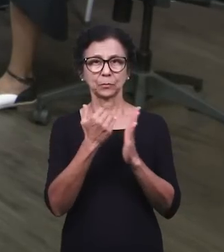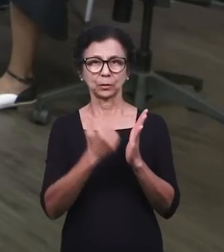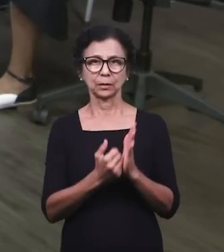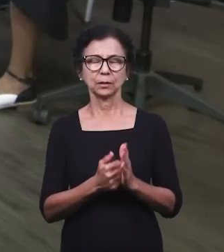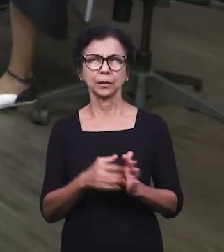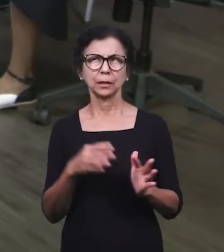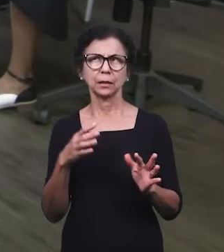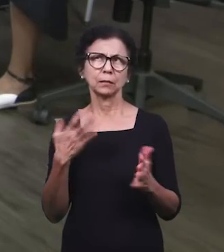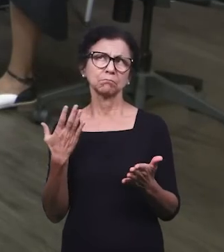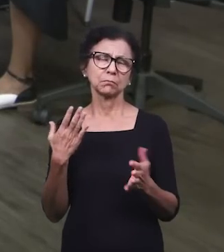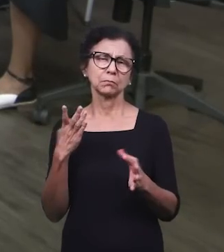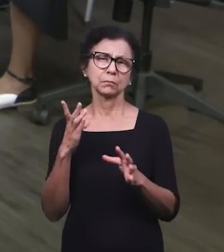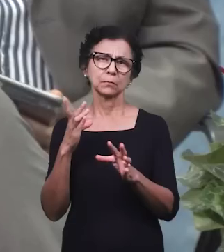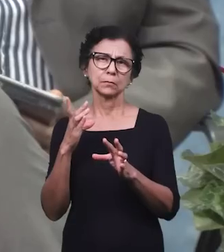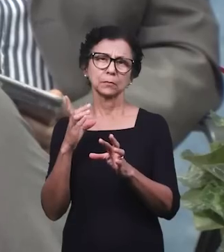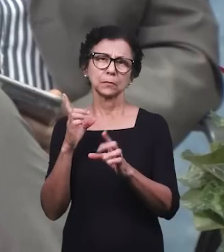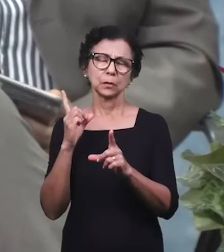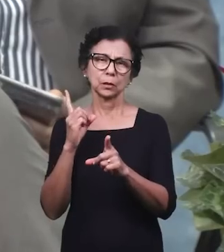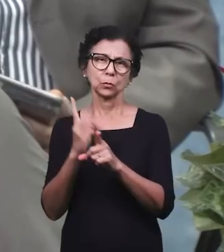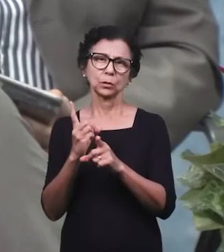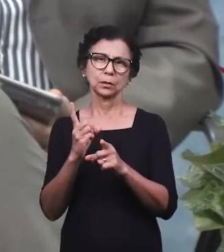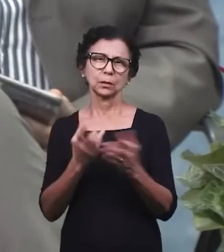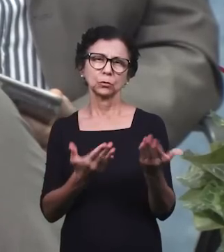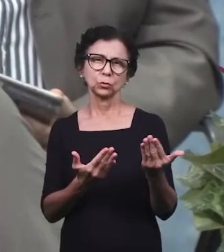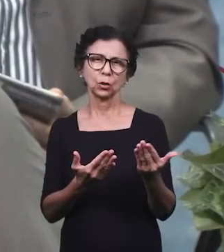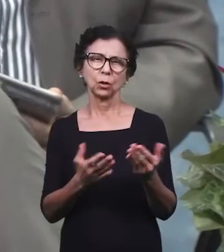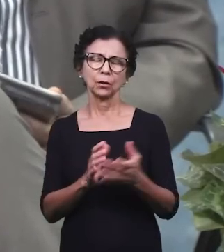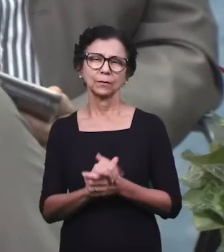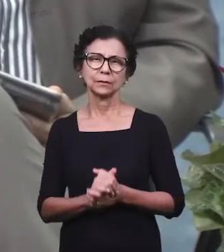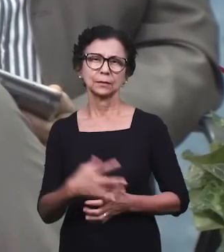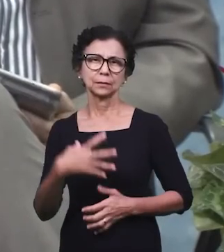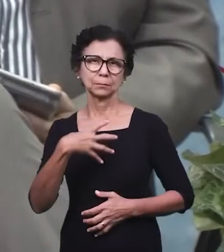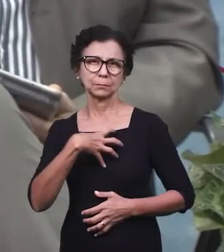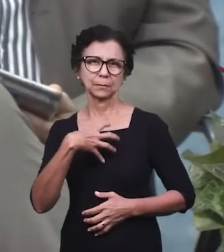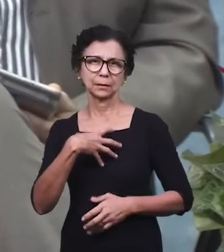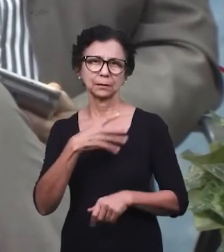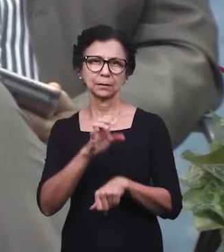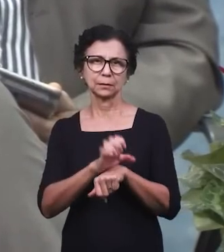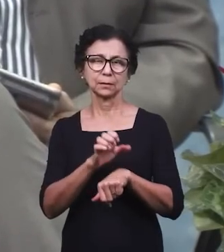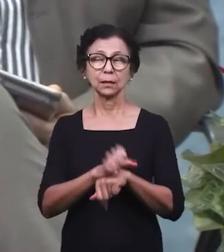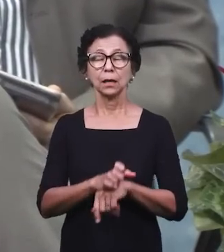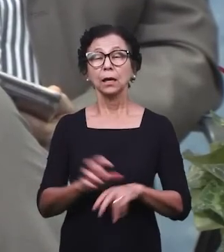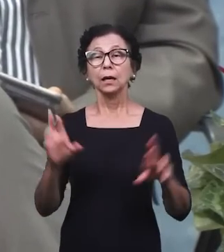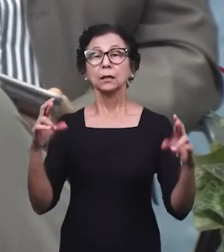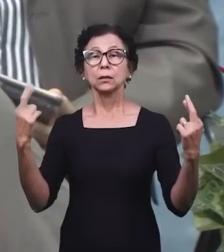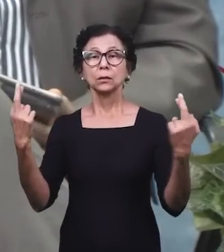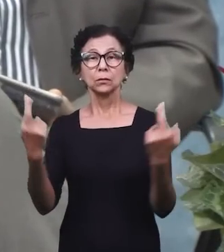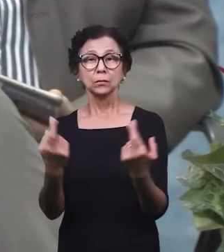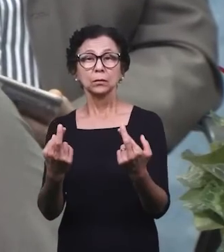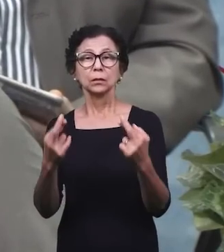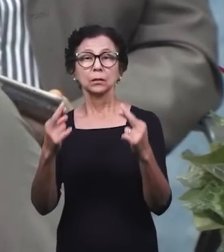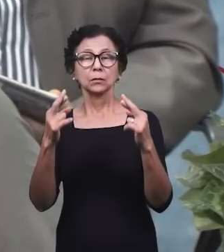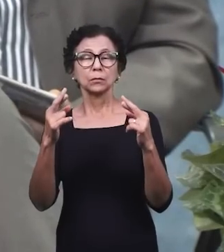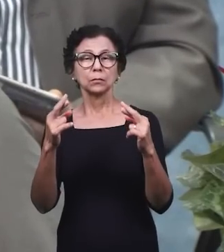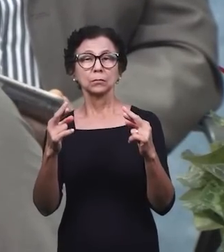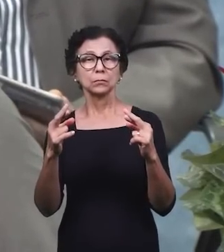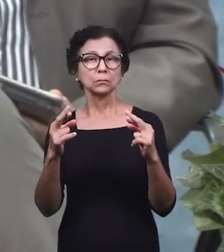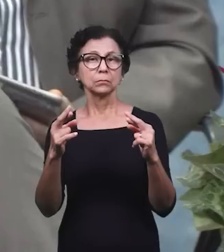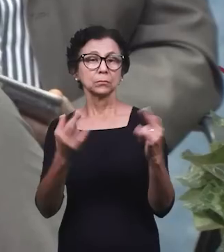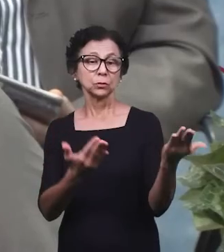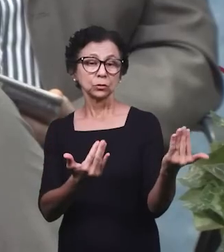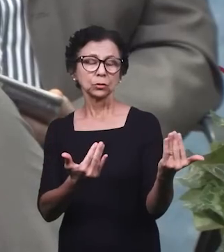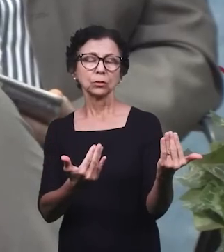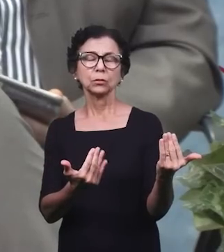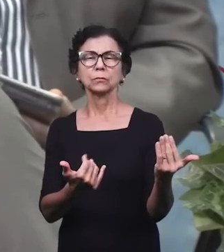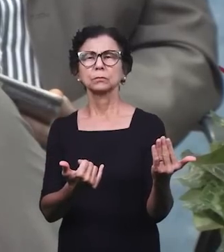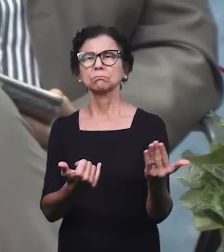de uma igreja que eu pastoreei em Salvador, onde nós, numa reunião local de jovens, nós começamos a